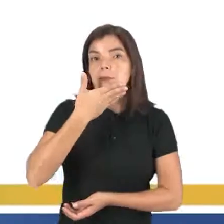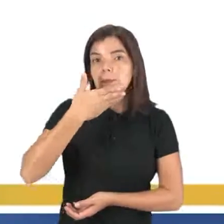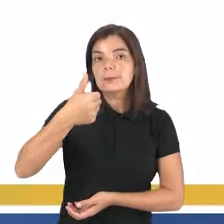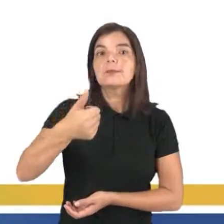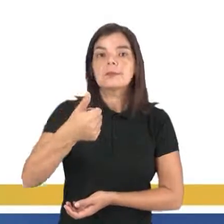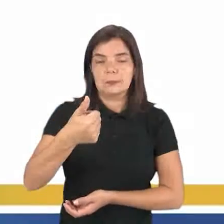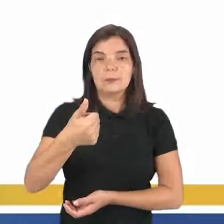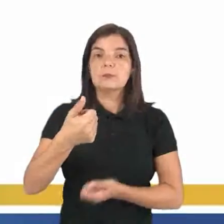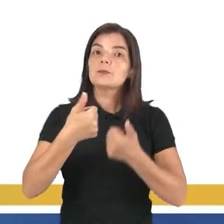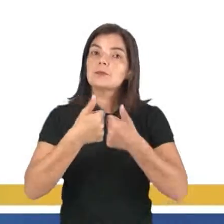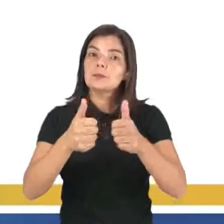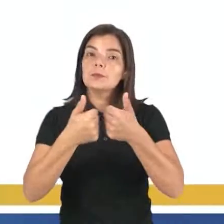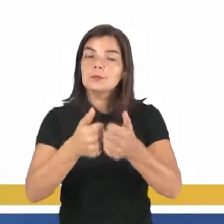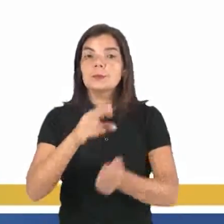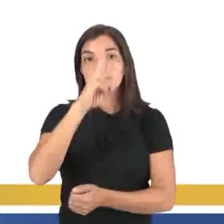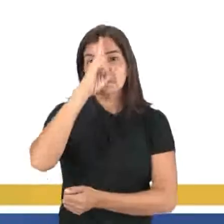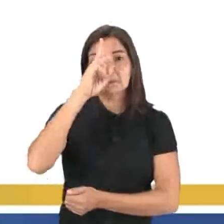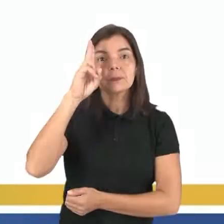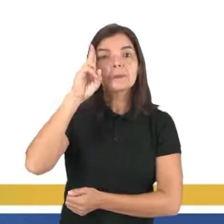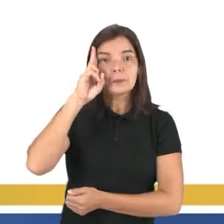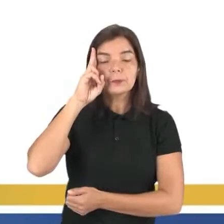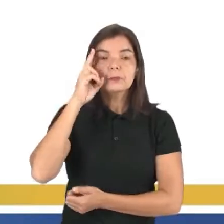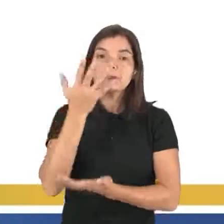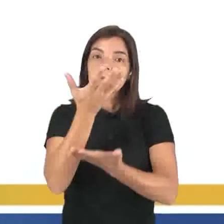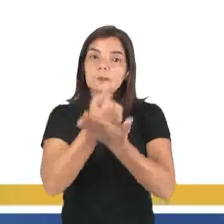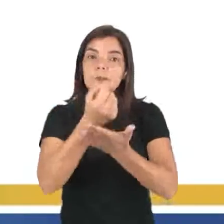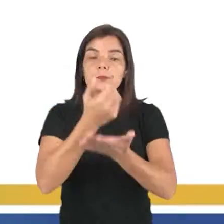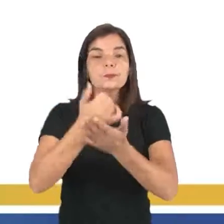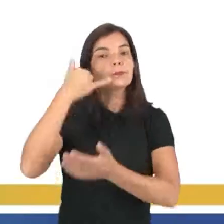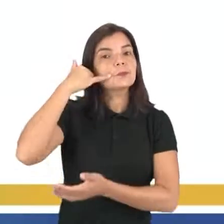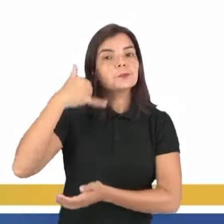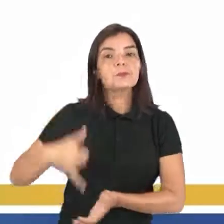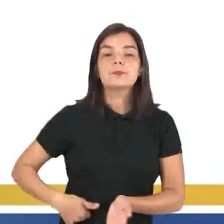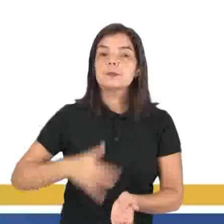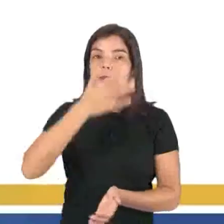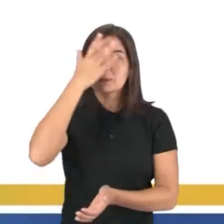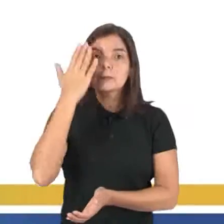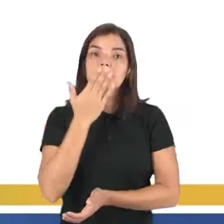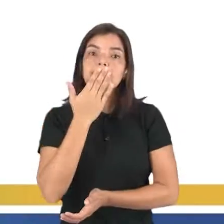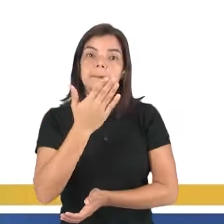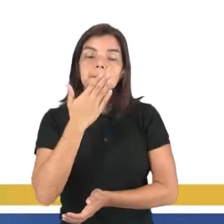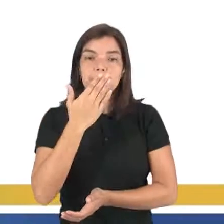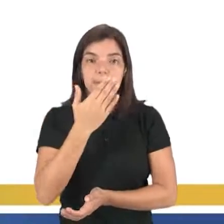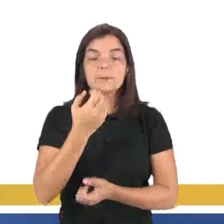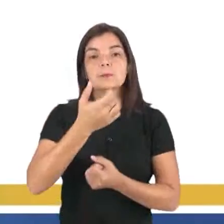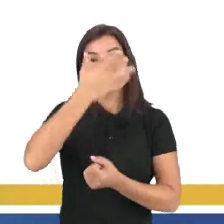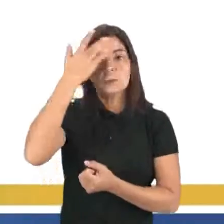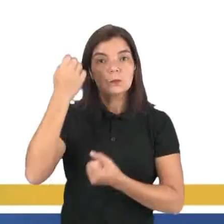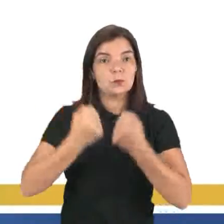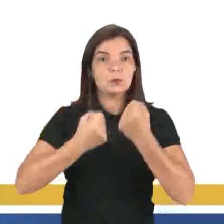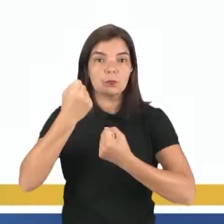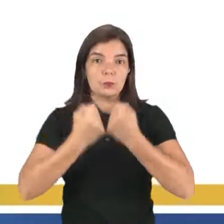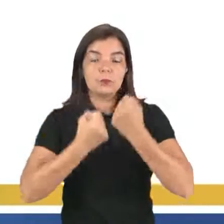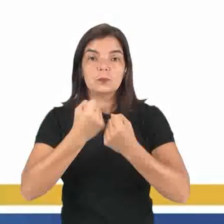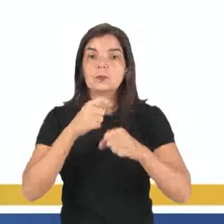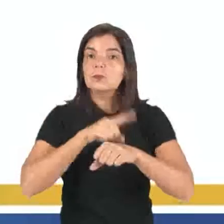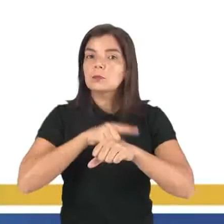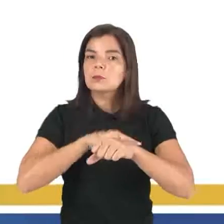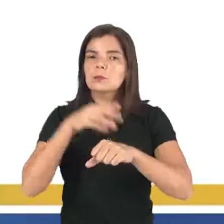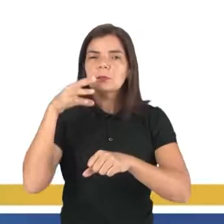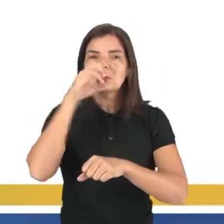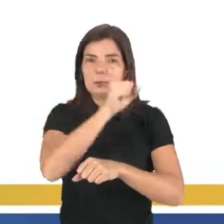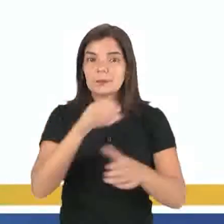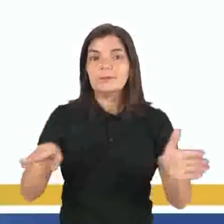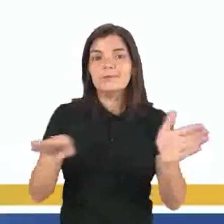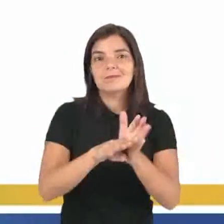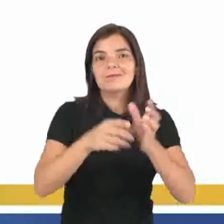de transporte é o Uber. Através de um aplicativo de celular, as pessoas solicitam um motorista que em poucos minutos chegue em seu local